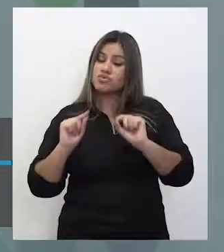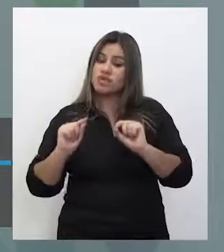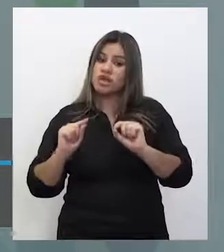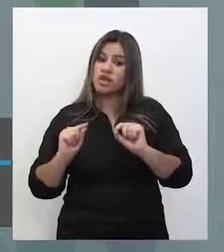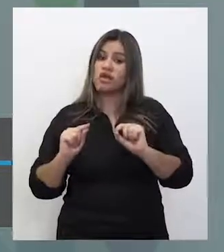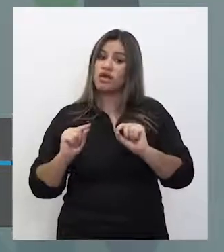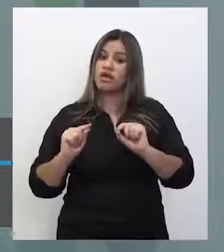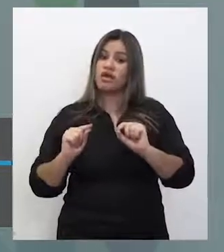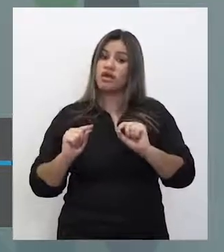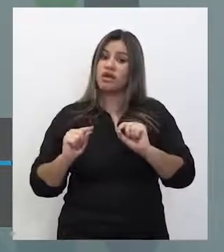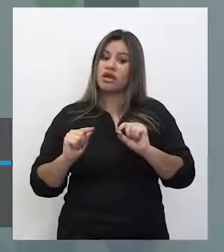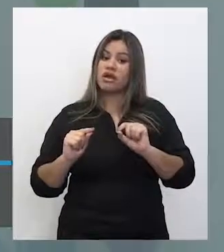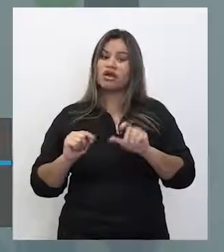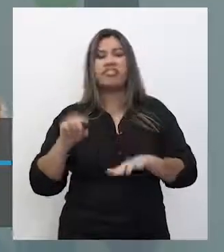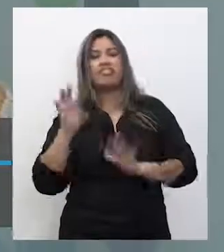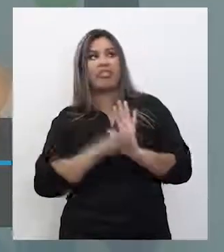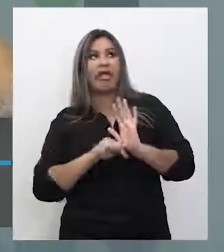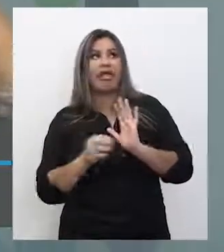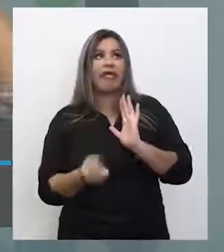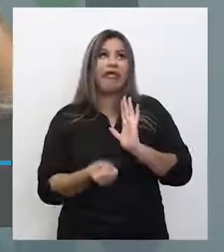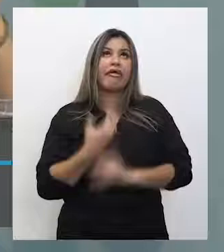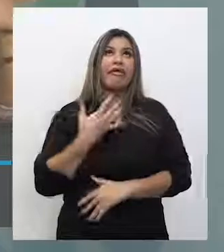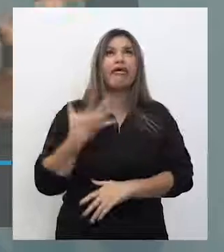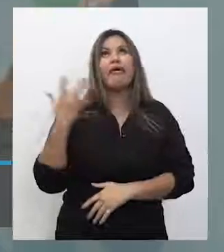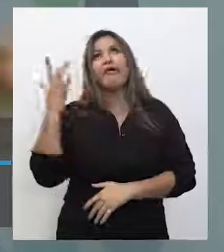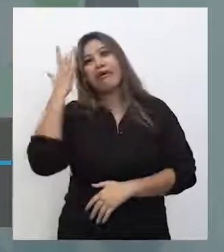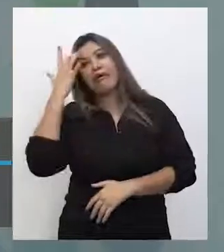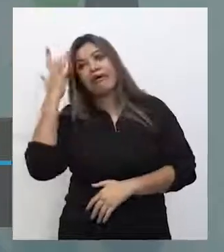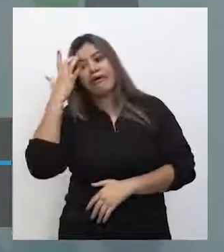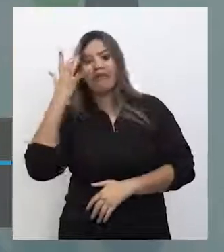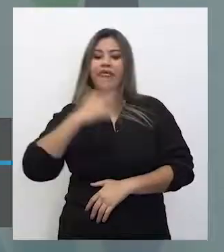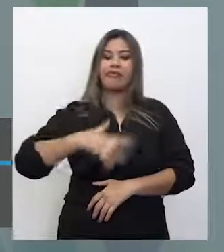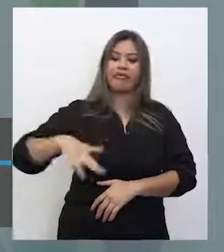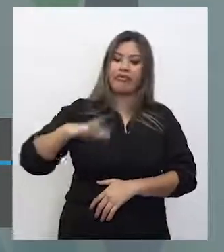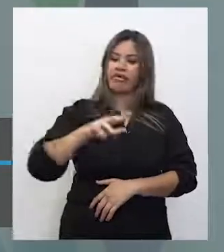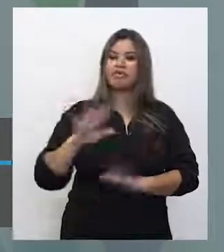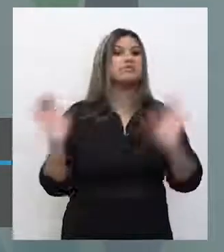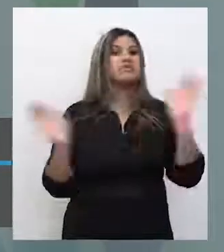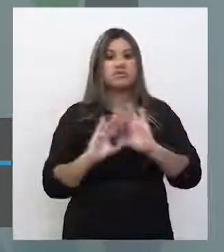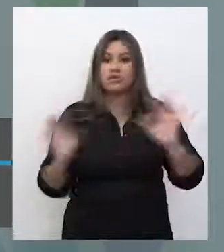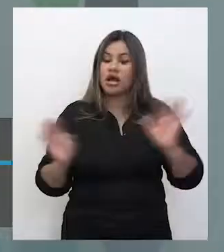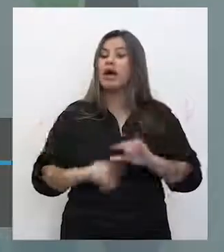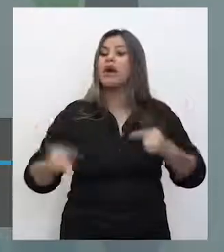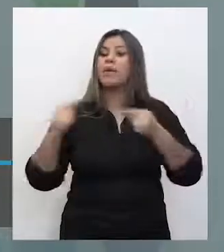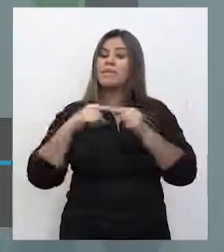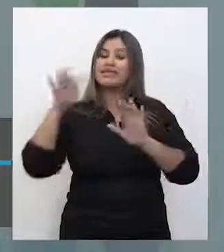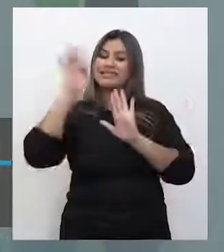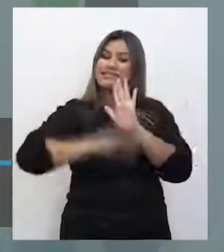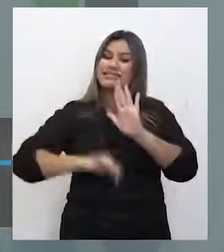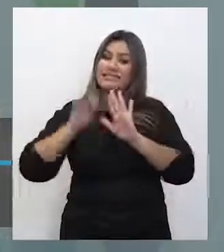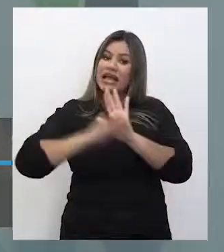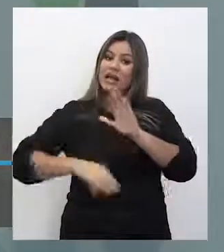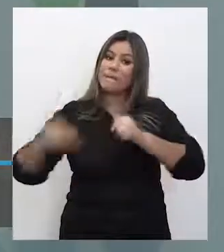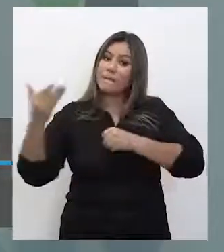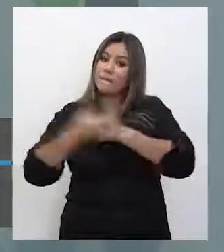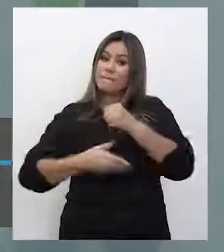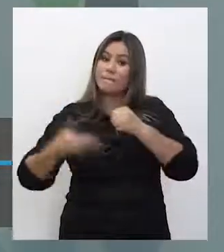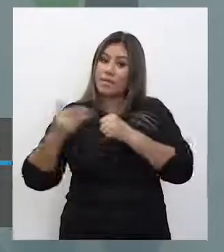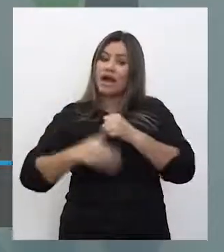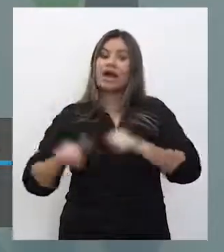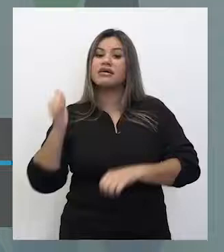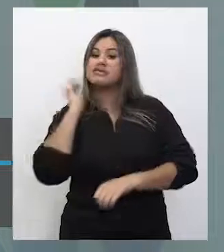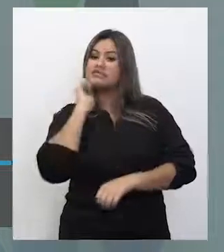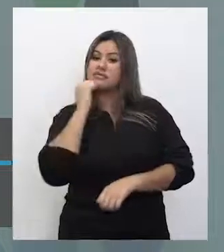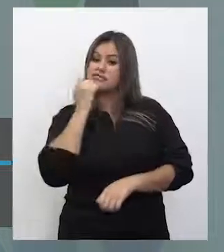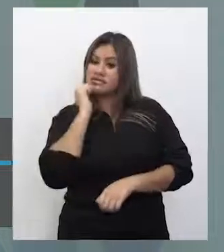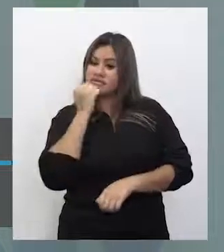embasados, não textos criados por senso comum, mas textos que vêm ali com embasamento